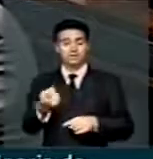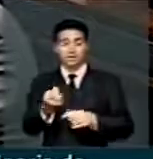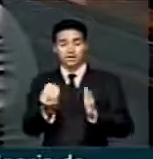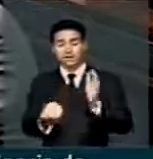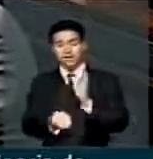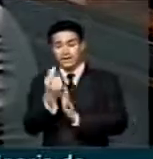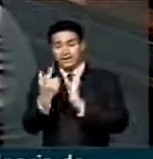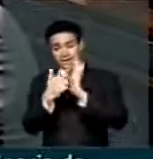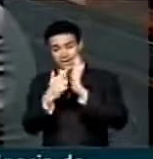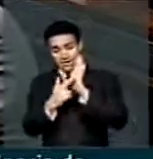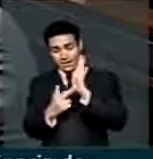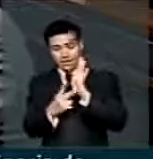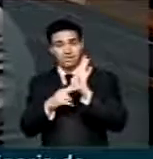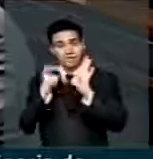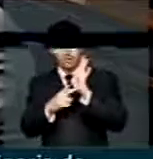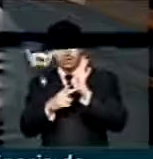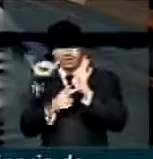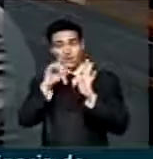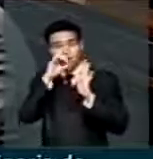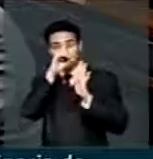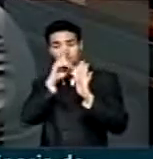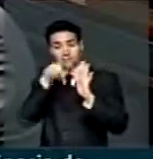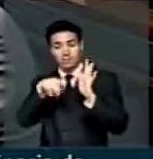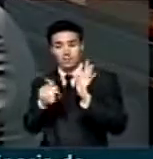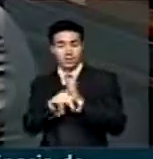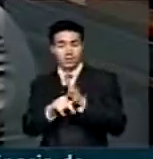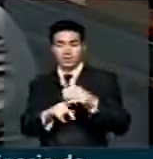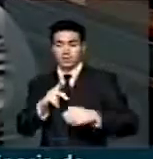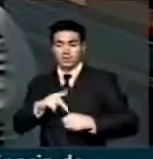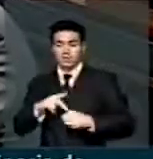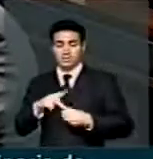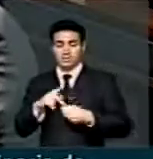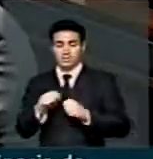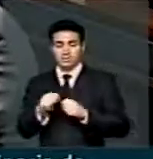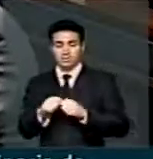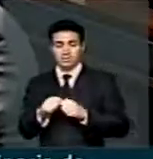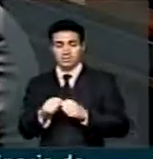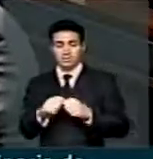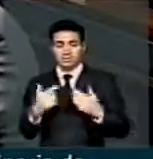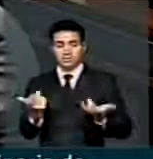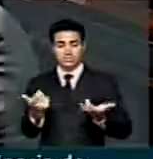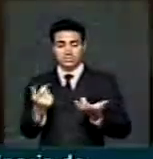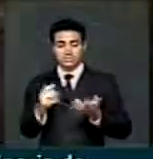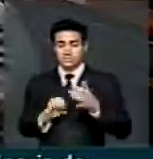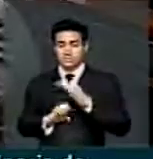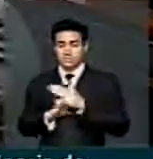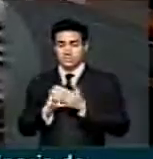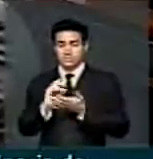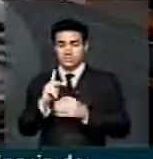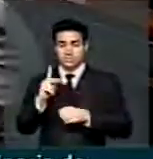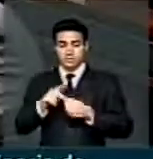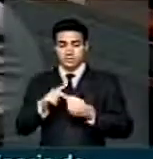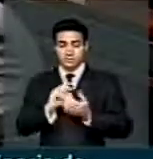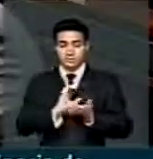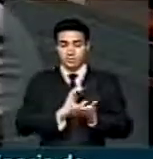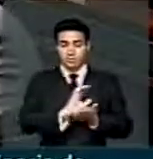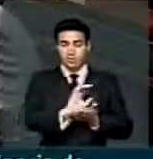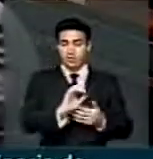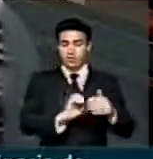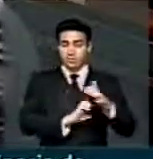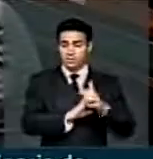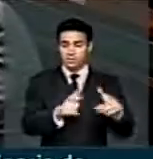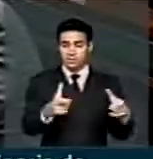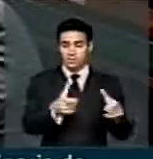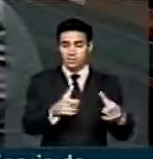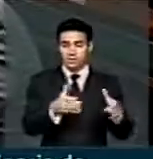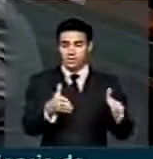se precaver do risco era a própria Petrobras. Ela estava entrando com dinheiro, comprando algo menor do que ela, entrando